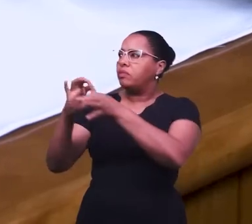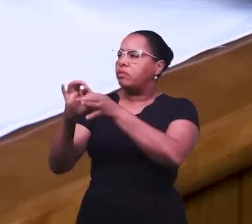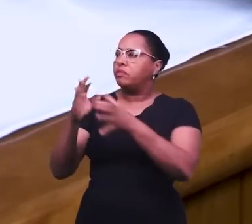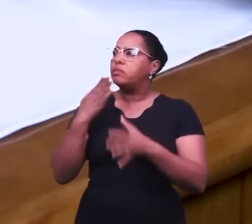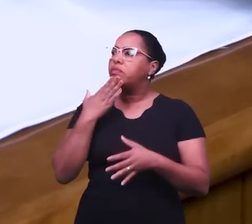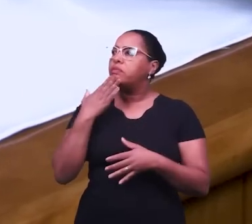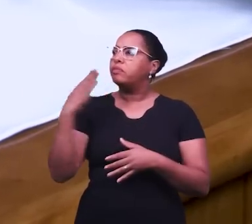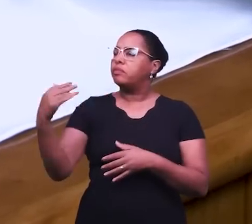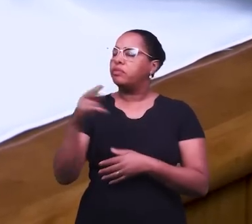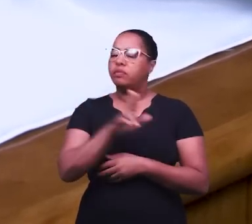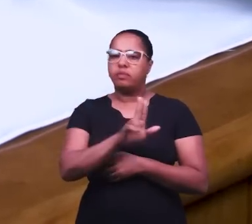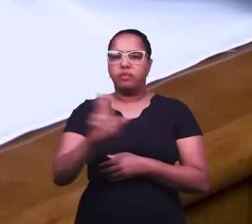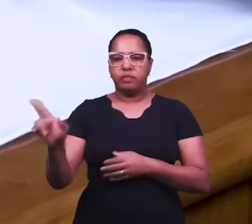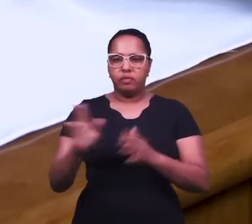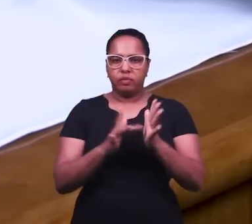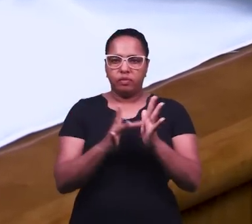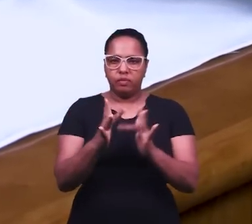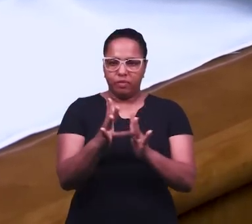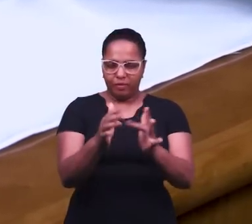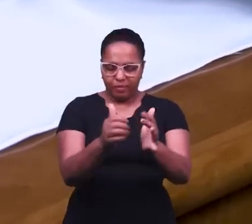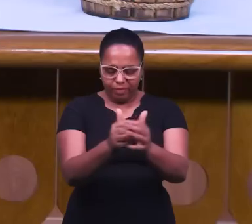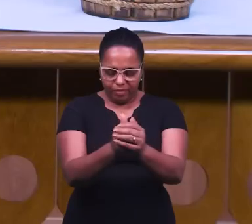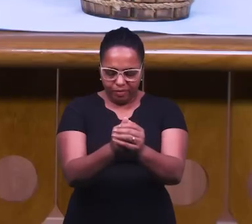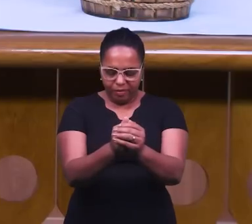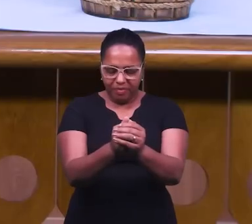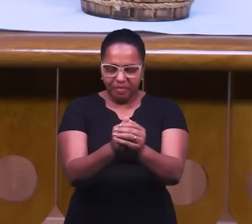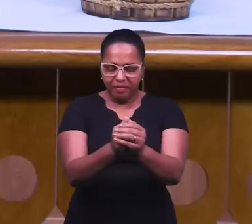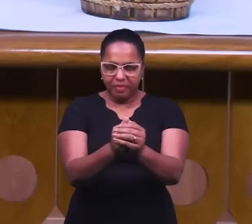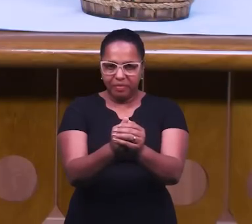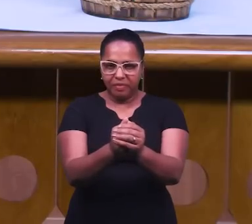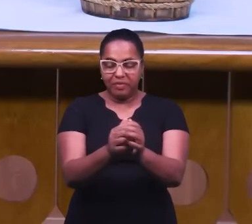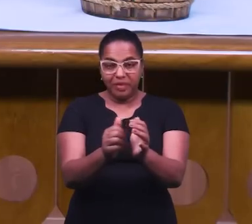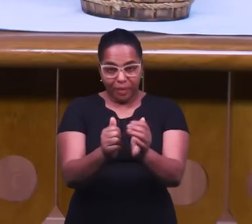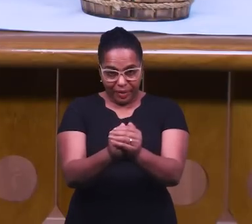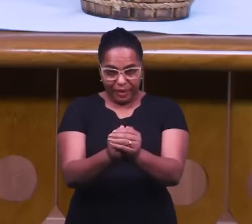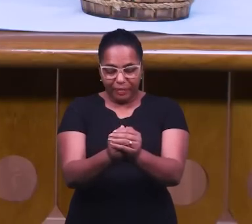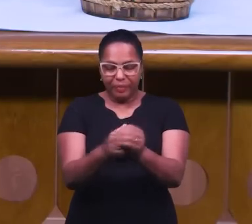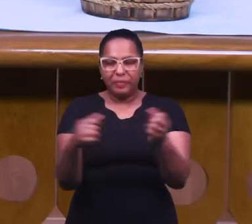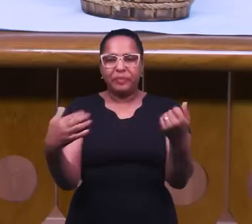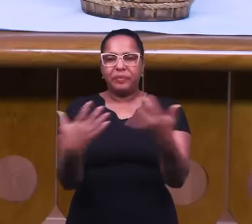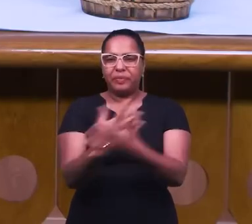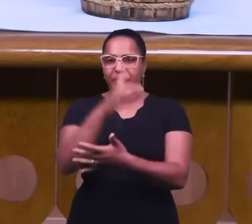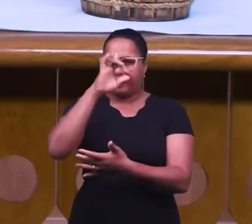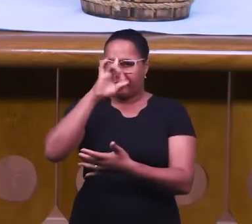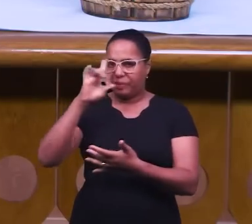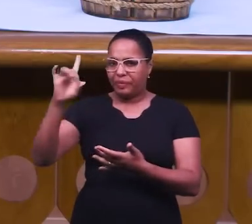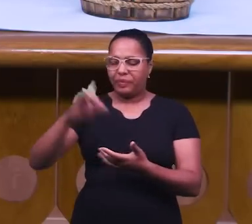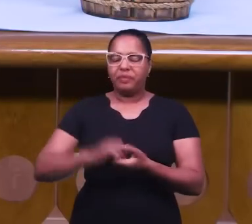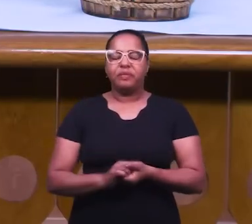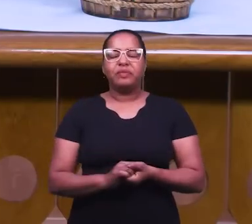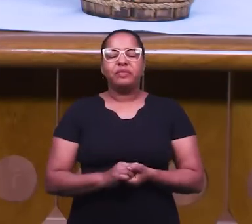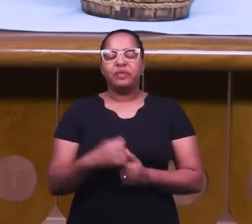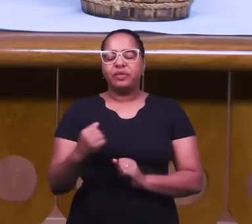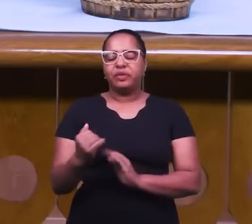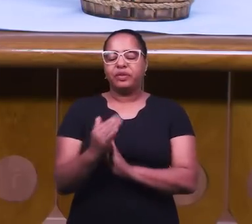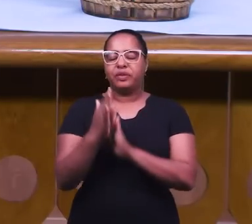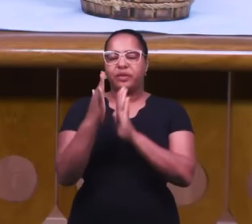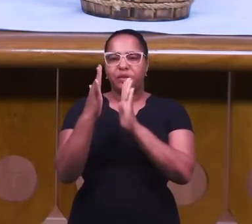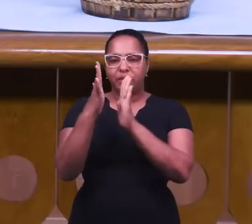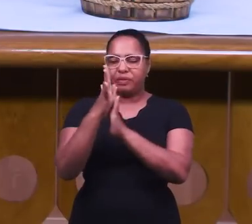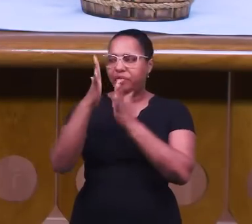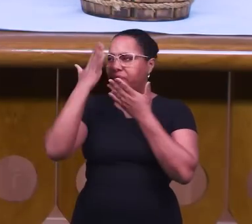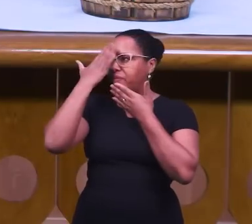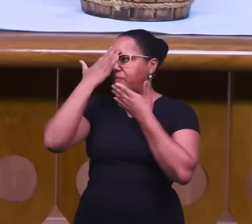Nós clamamos a Ti, em nome do Senhor Jesus. Amém. Amém. Glória a Deus. Glória a Jesus. Vamos agora cantar um